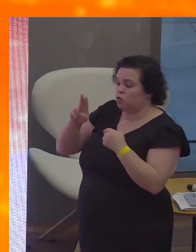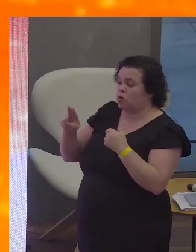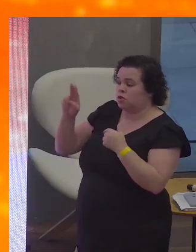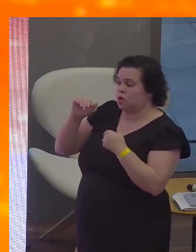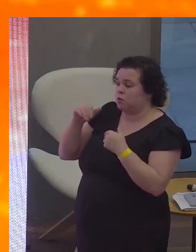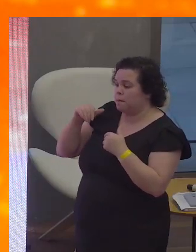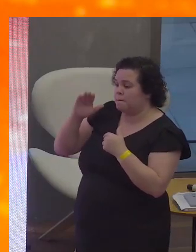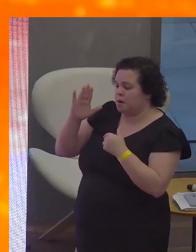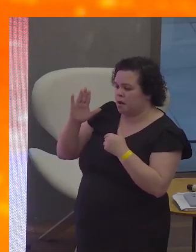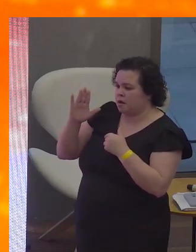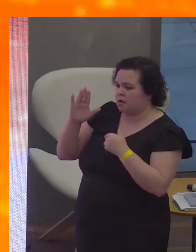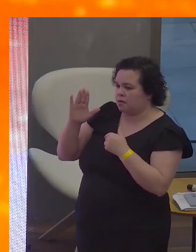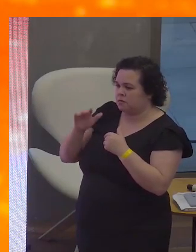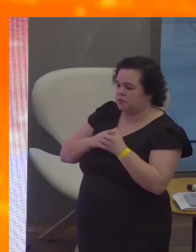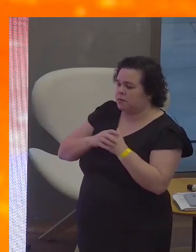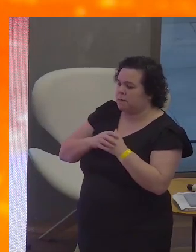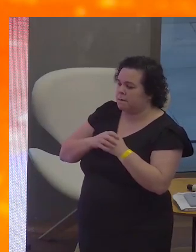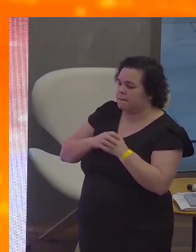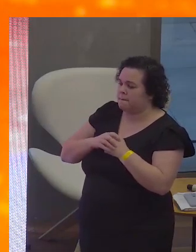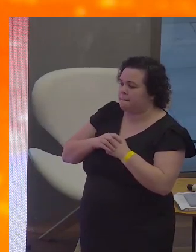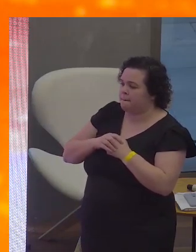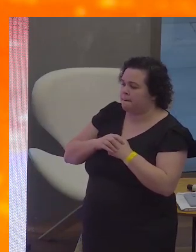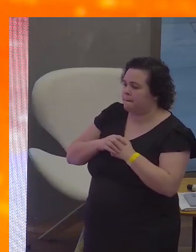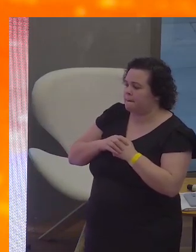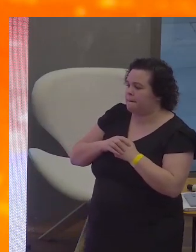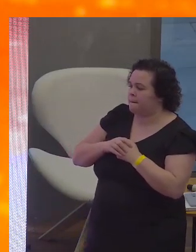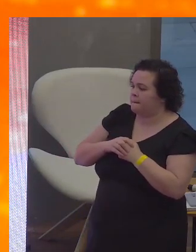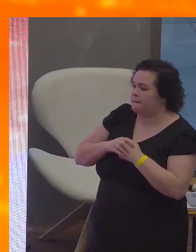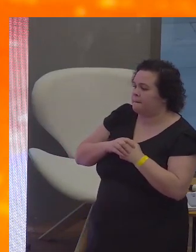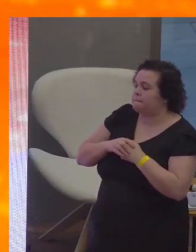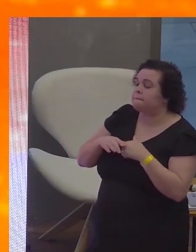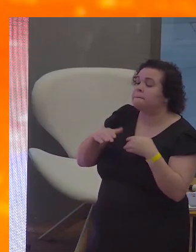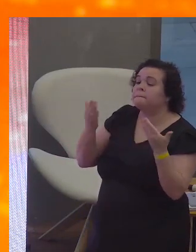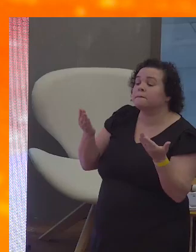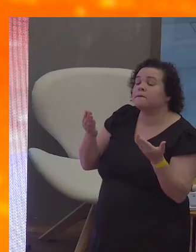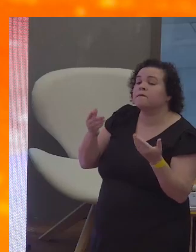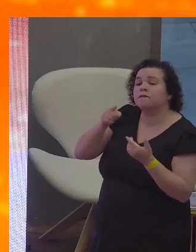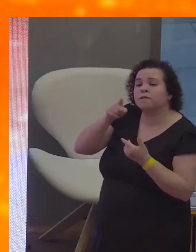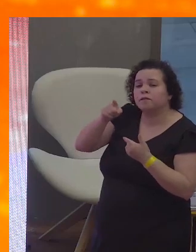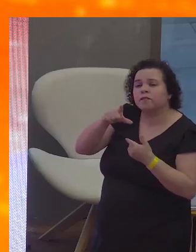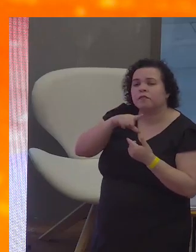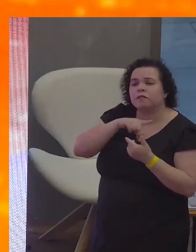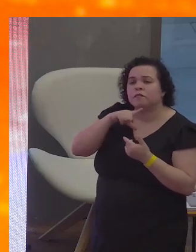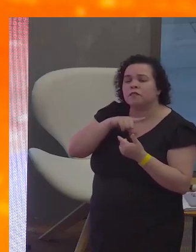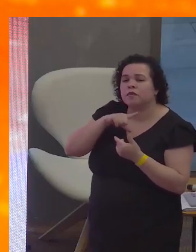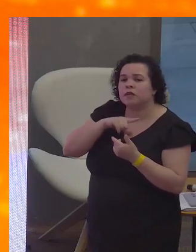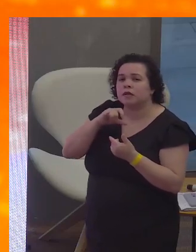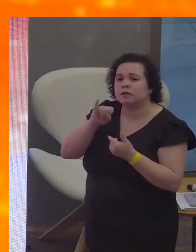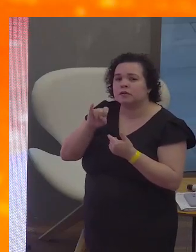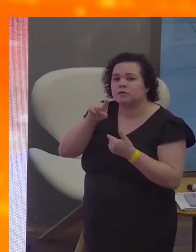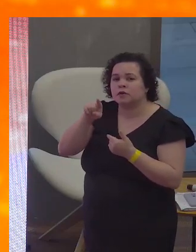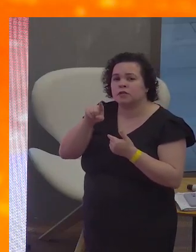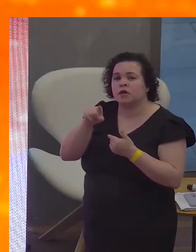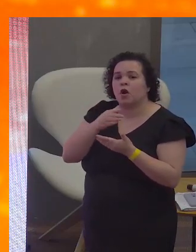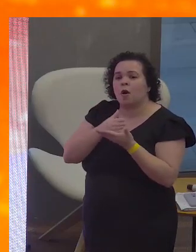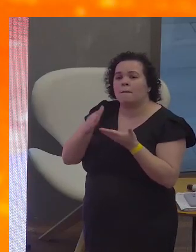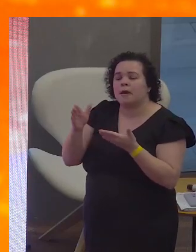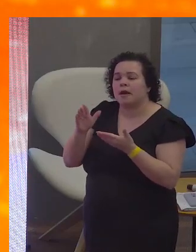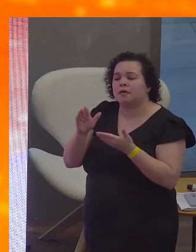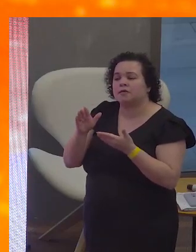buscados no mercado. E aí, o que você tem quando você entra no